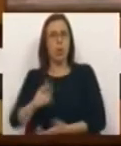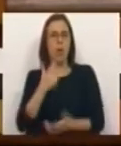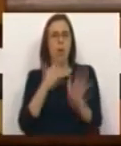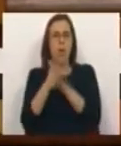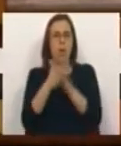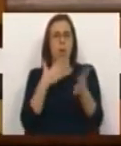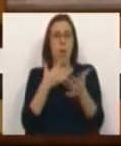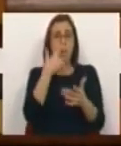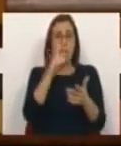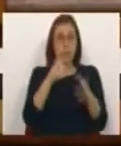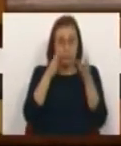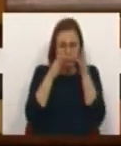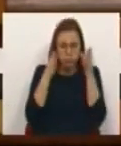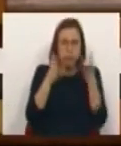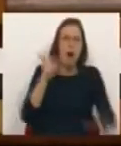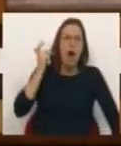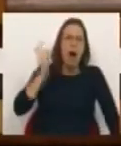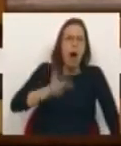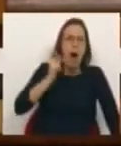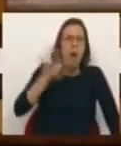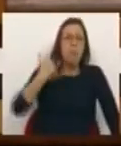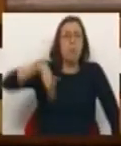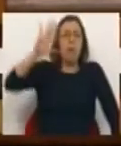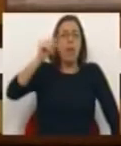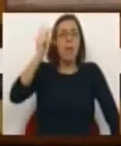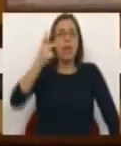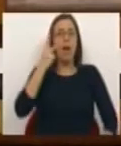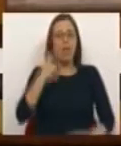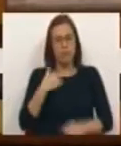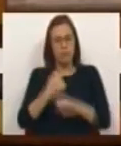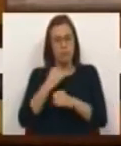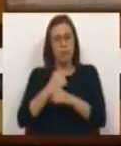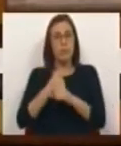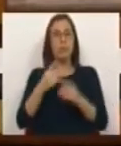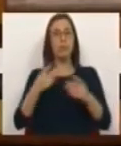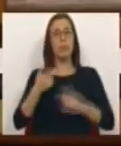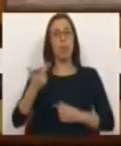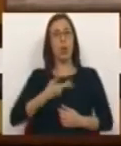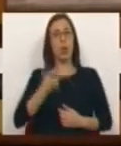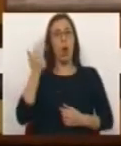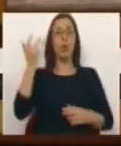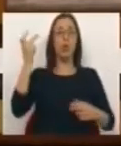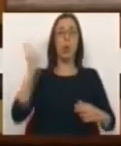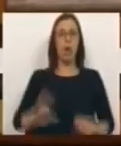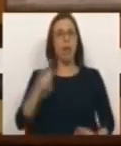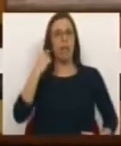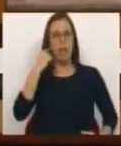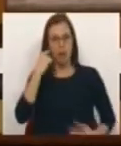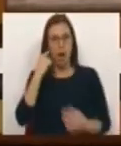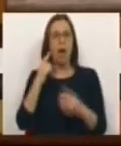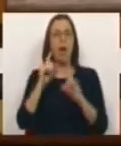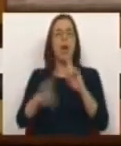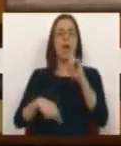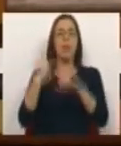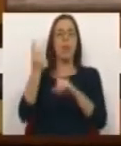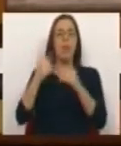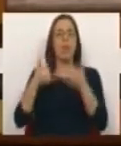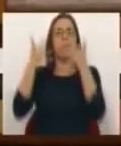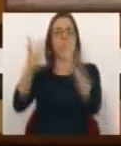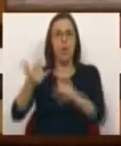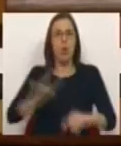de pessoas que se dedicam anos, décadas da sua vida para obter um grau de doutoramento, que seguem para